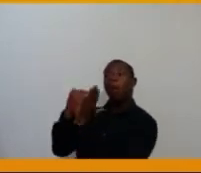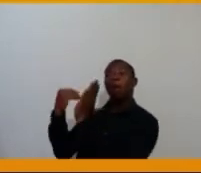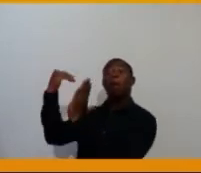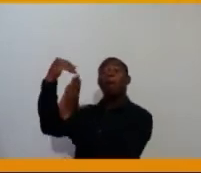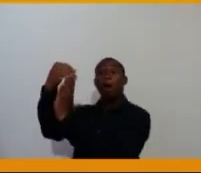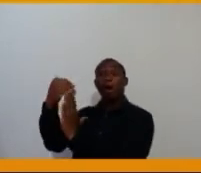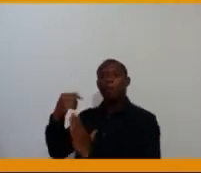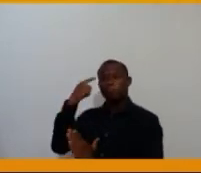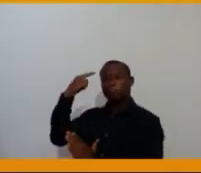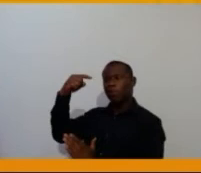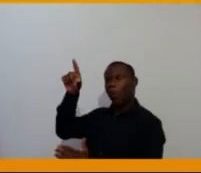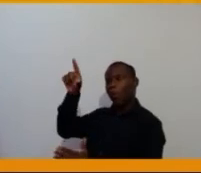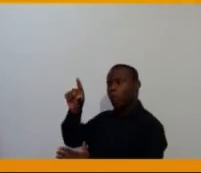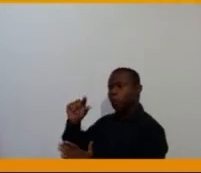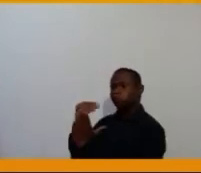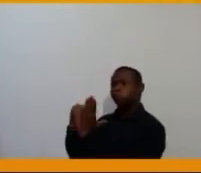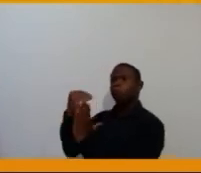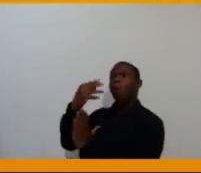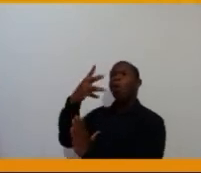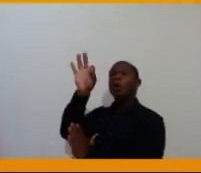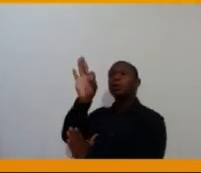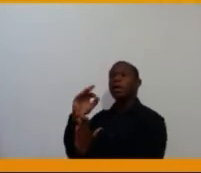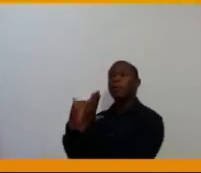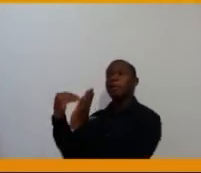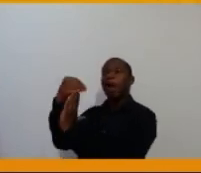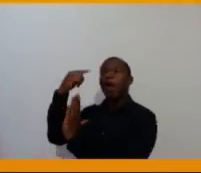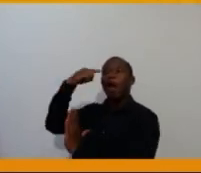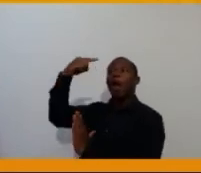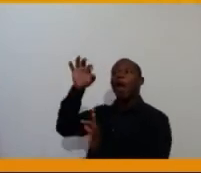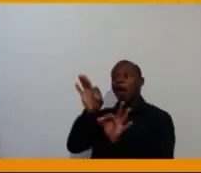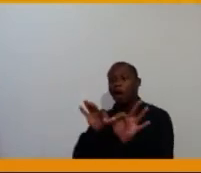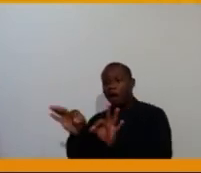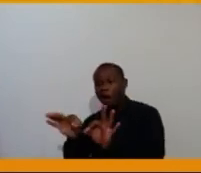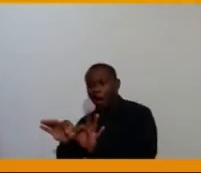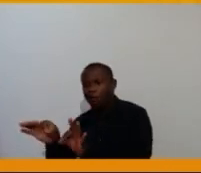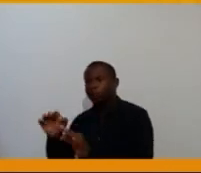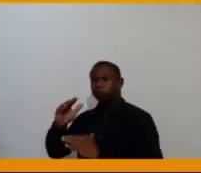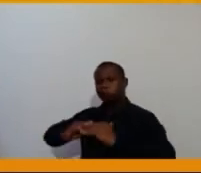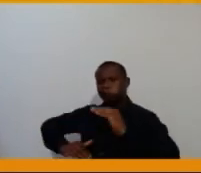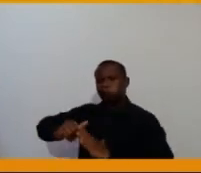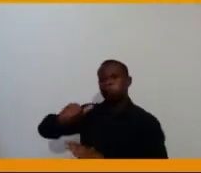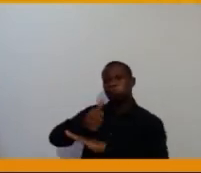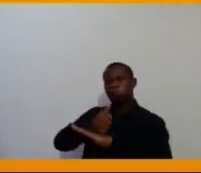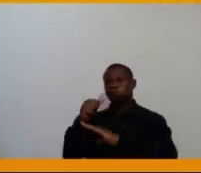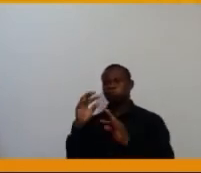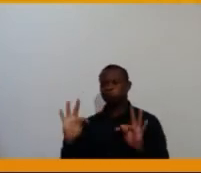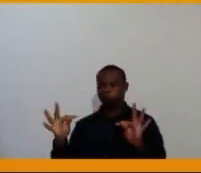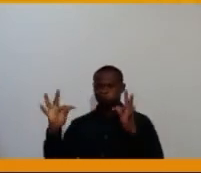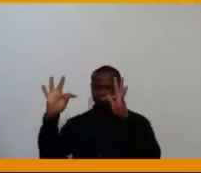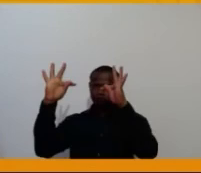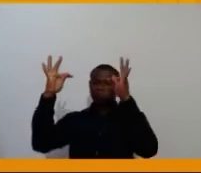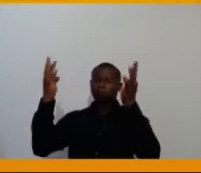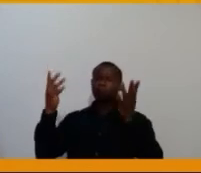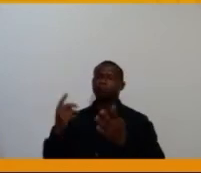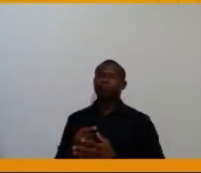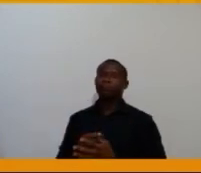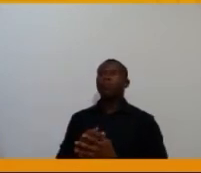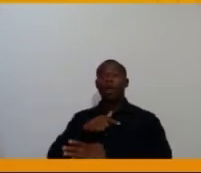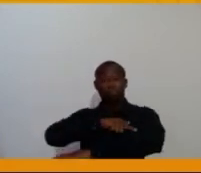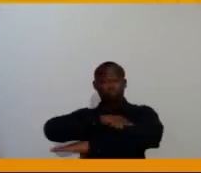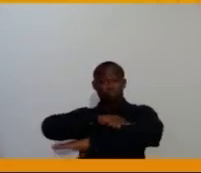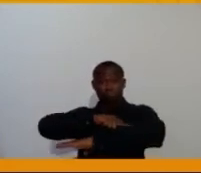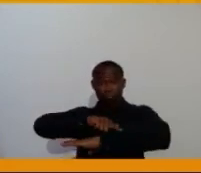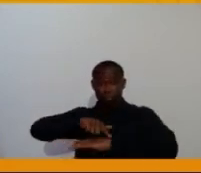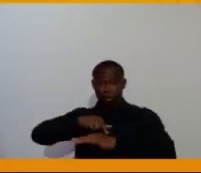modelo, digamos, remoto, porque se criou mundialmente uma nova terminologia, que é educação